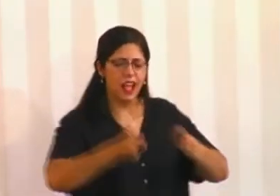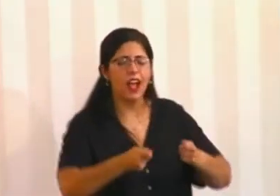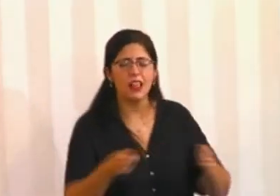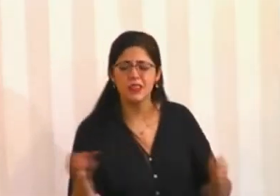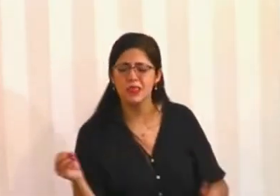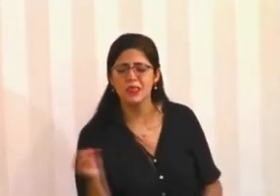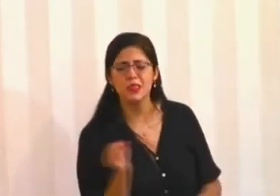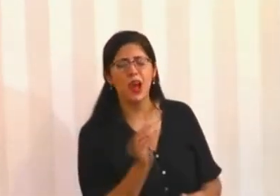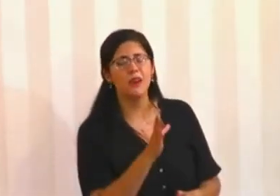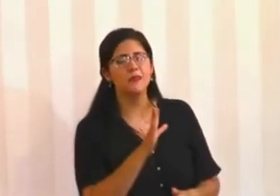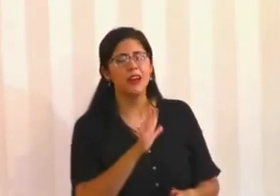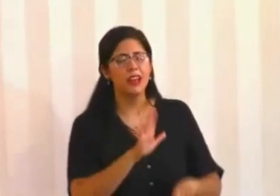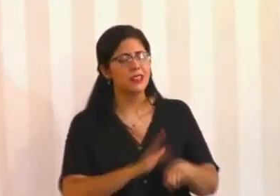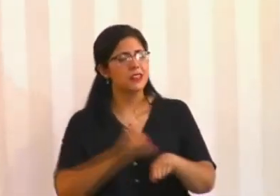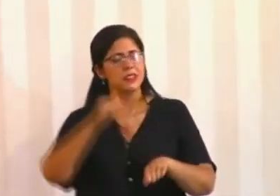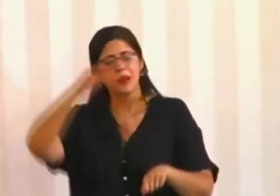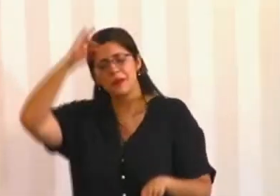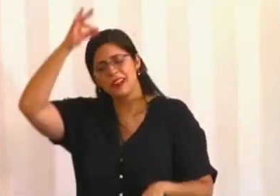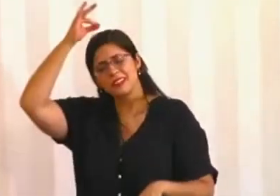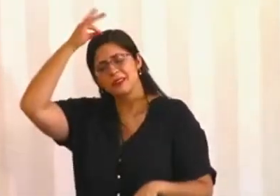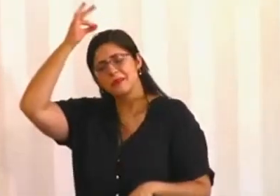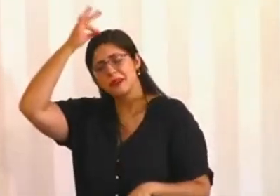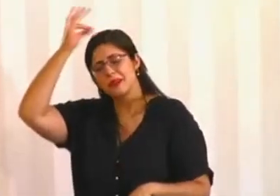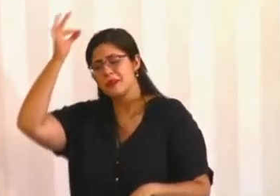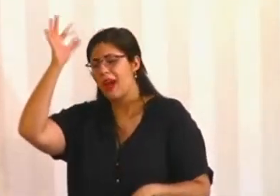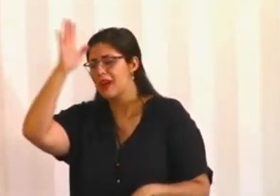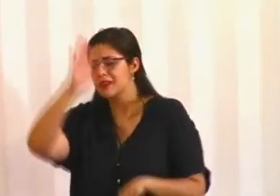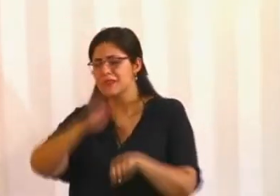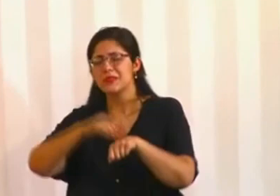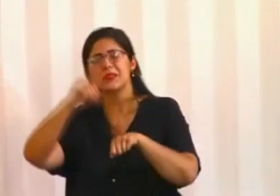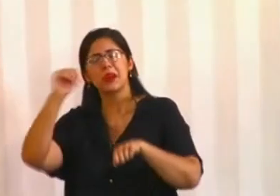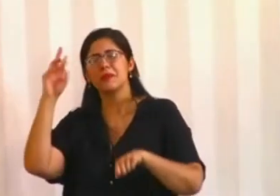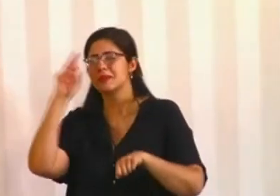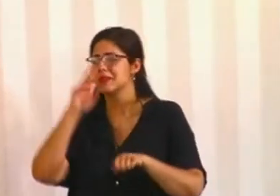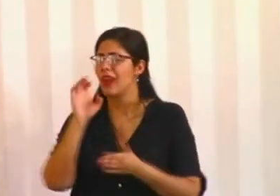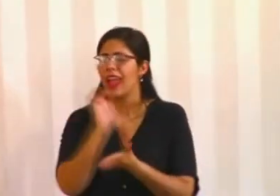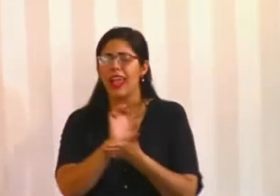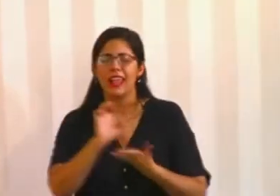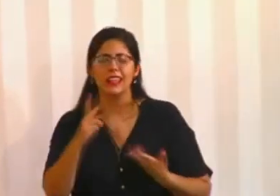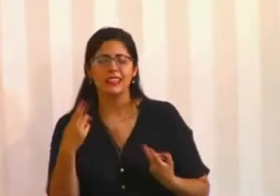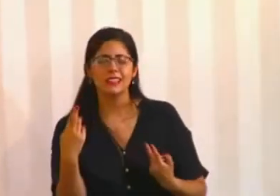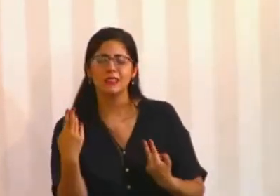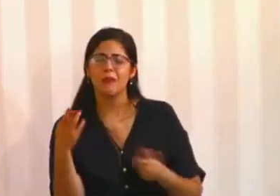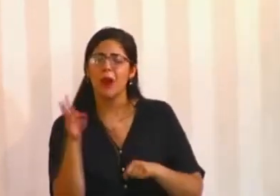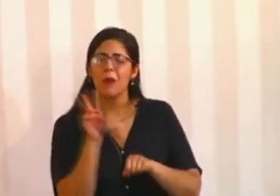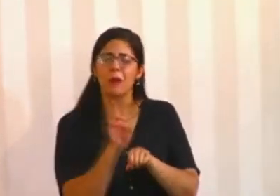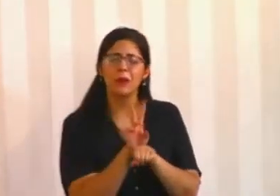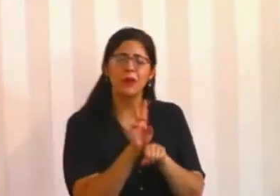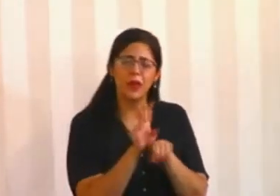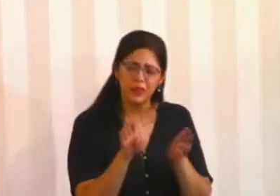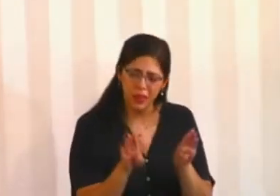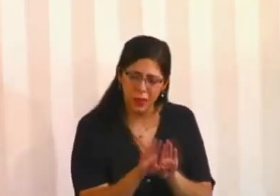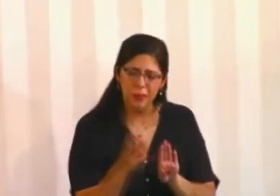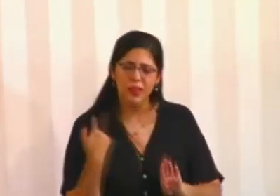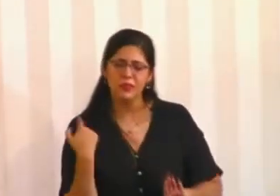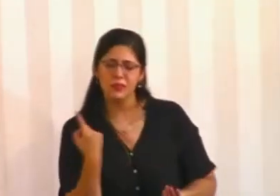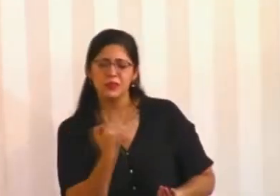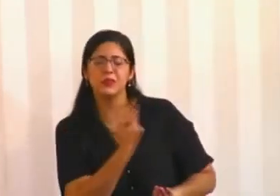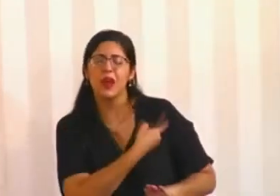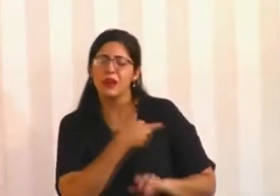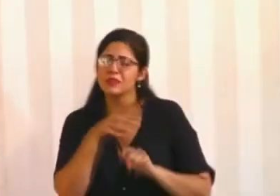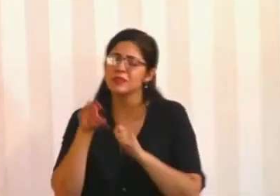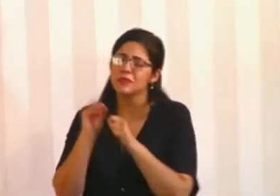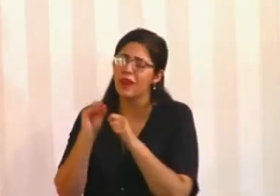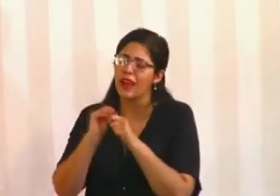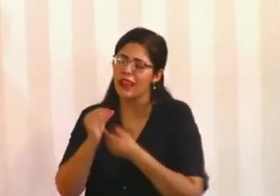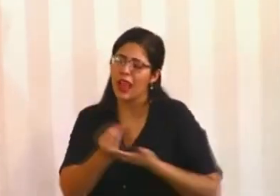espiritual, assim como o Senhor cuidou de Elias durante todo aquele tempo, cuida de nós também, ó Deus. Eu entrego nas Tuas